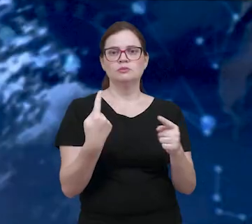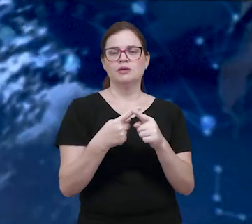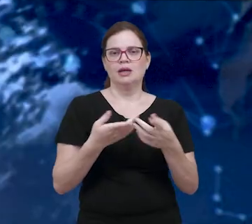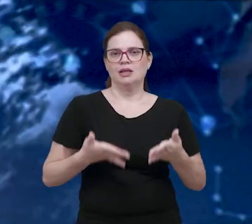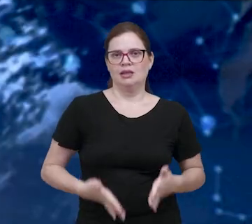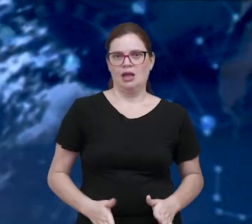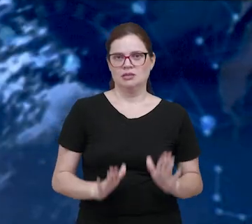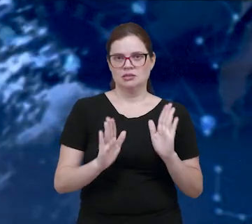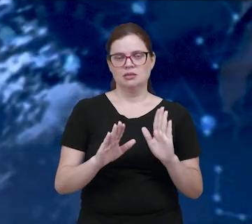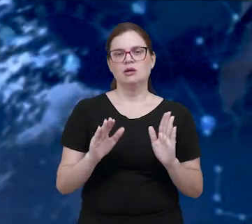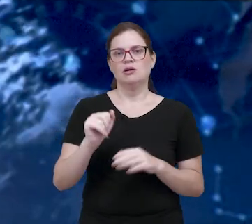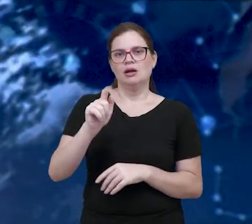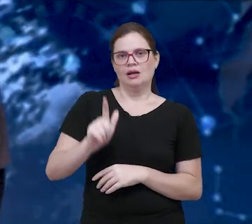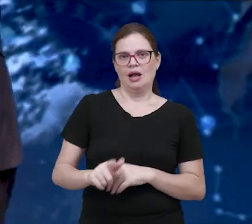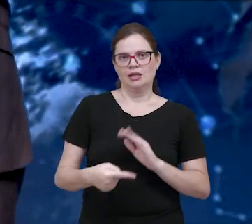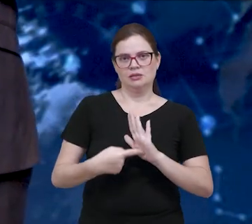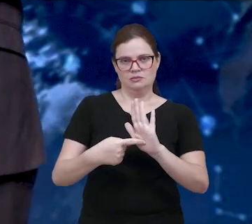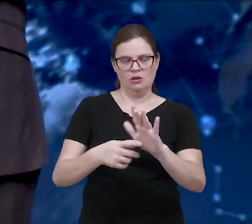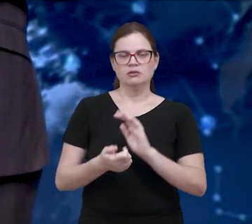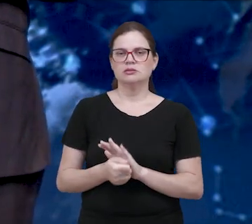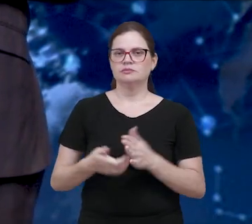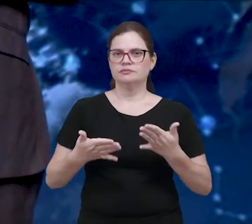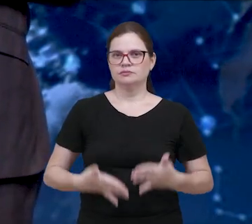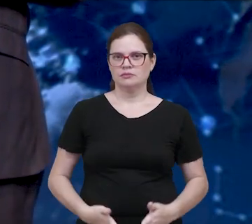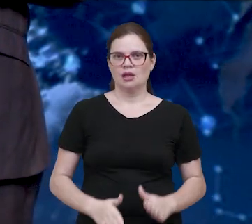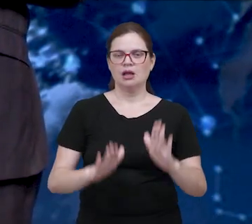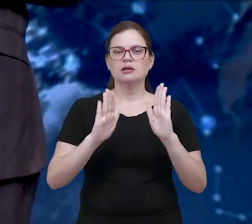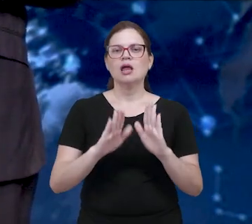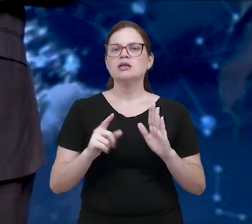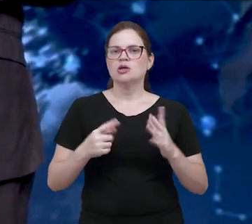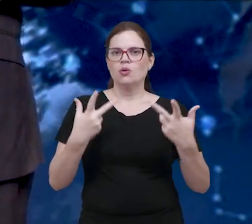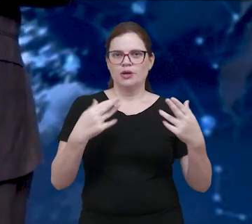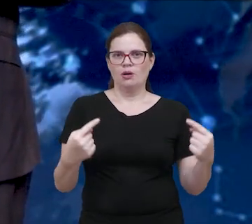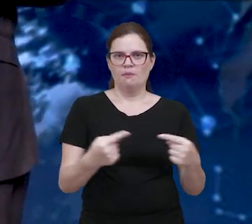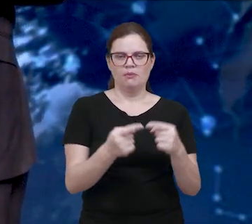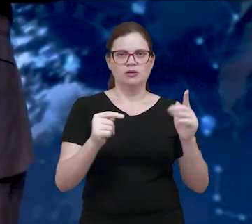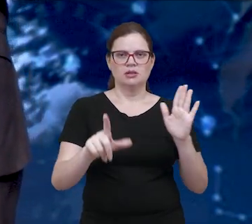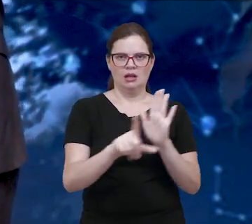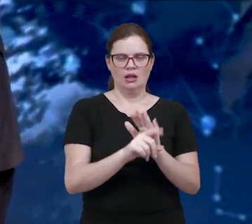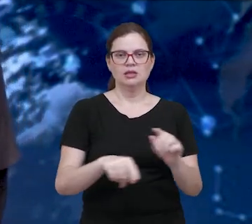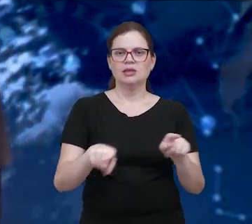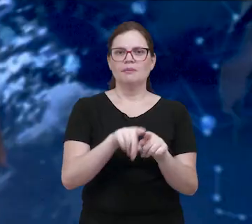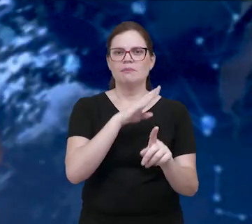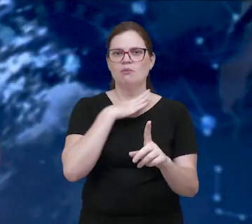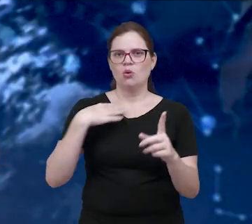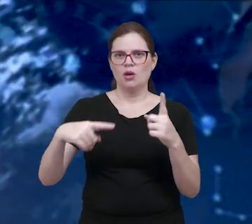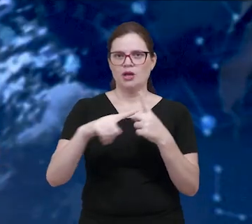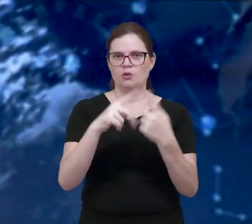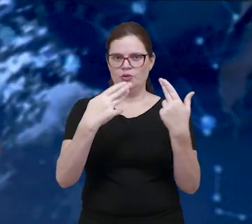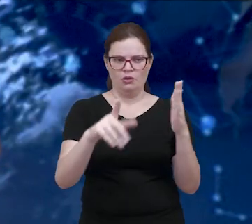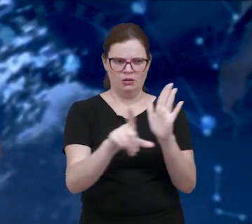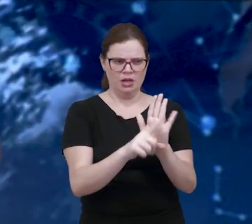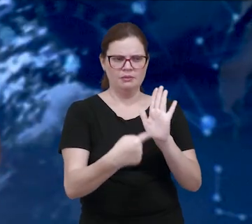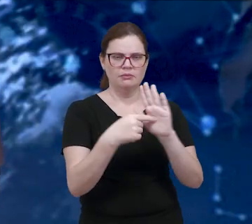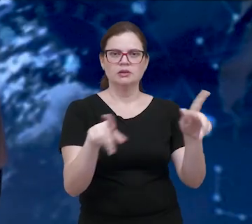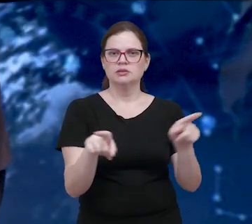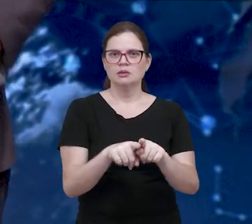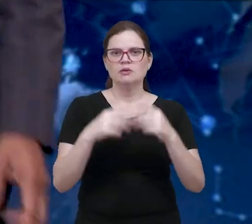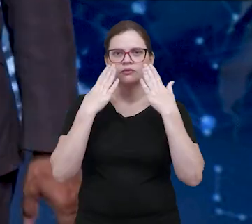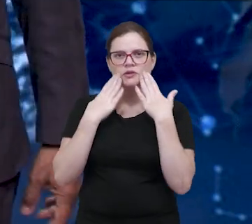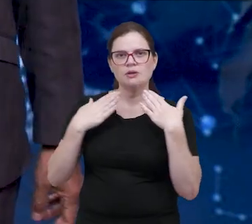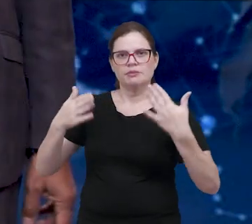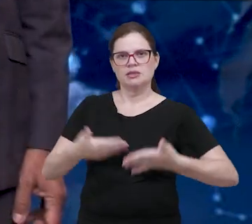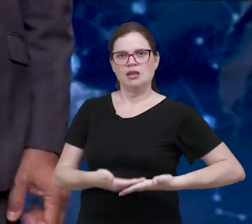4:4, foi crucificado segundo a lei, Lucas 2:21, Ele foi apresentado no templo segundo a